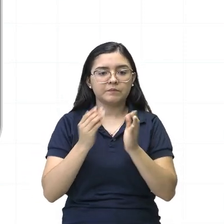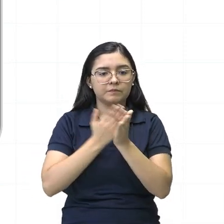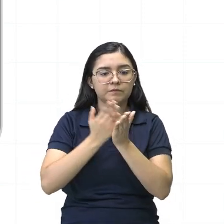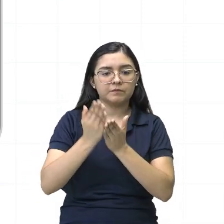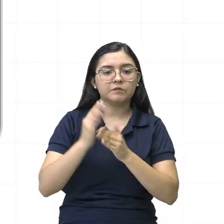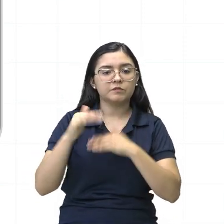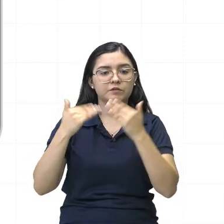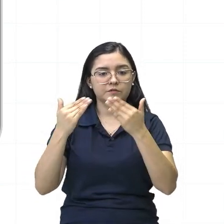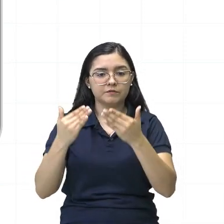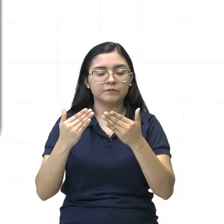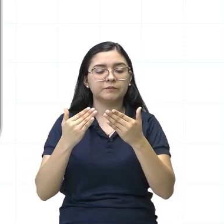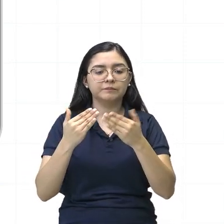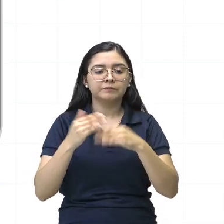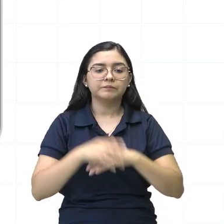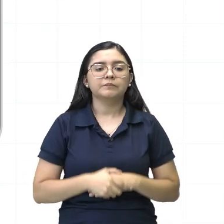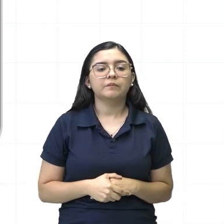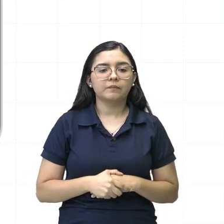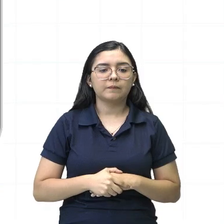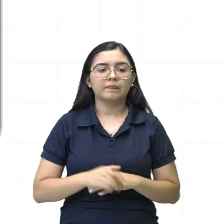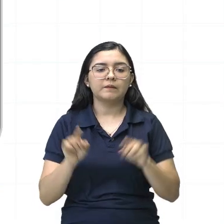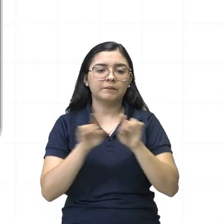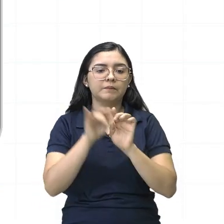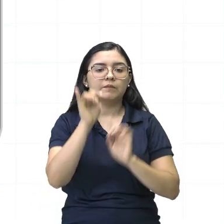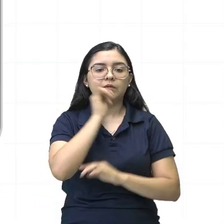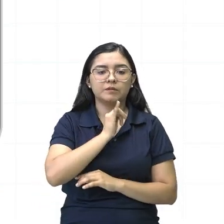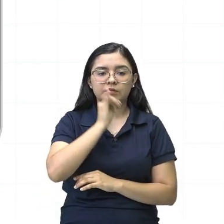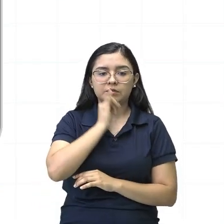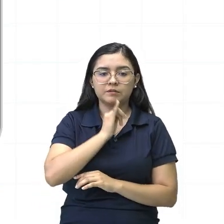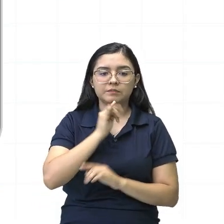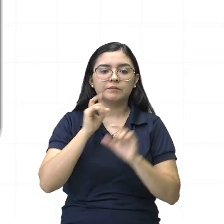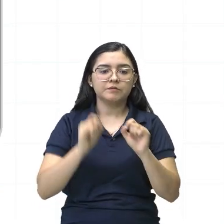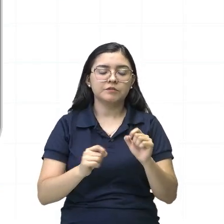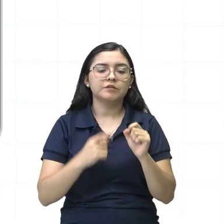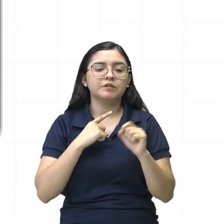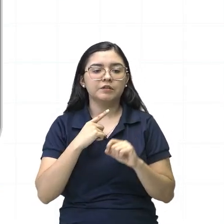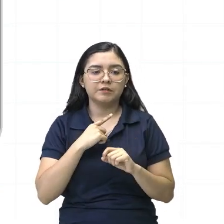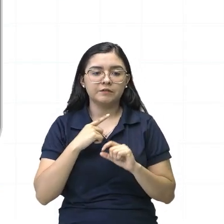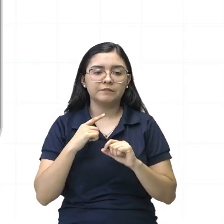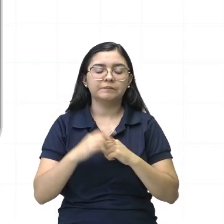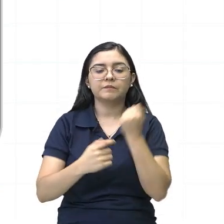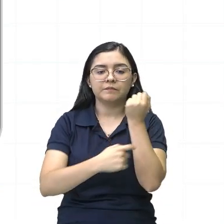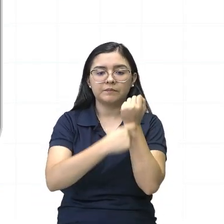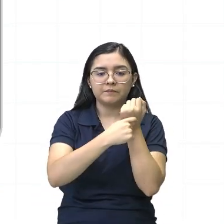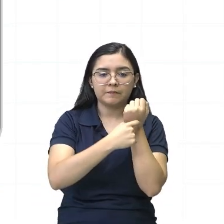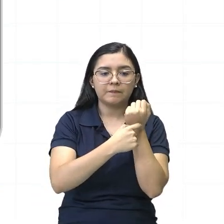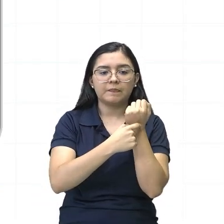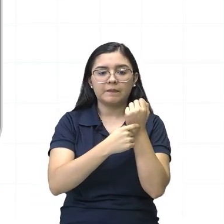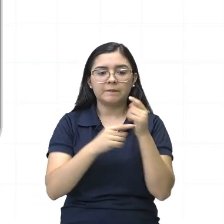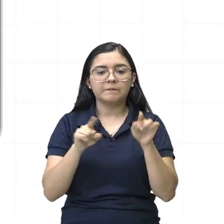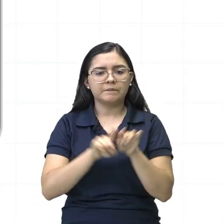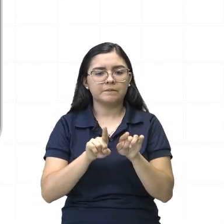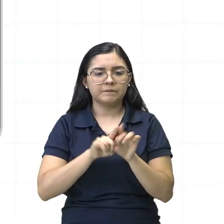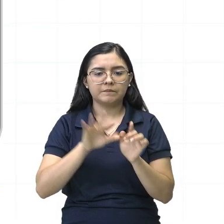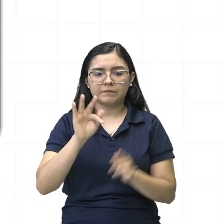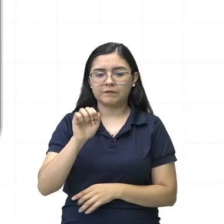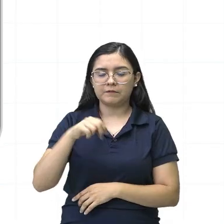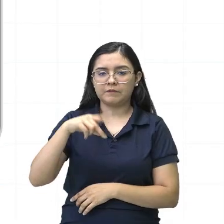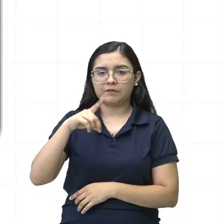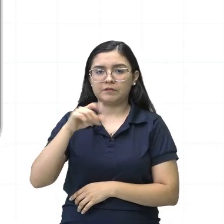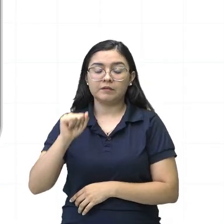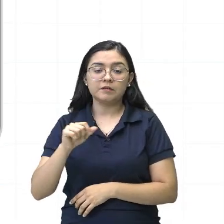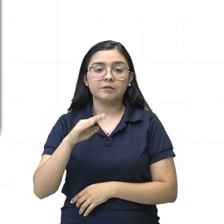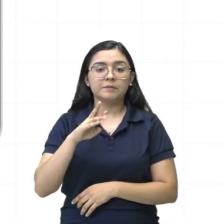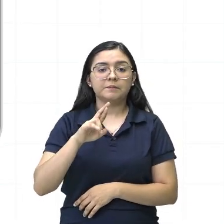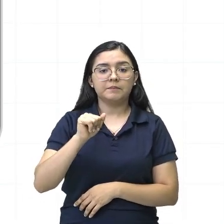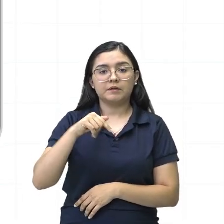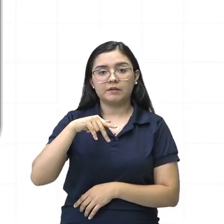do desenvolvimento embrionário, exemplo, embriões de vertebrados com fendas branquiais. A título